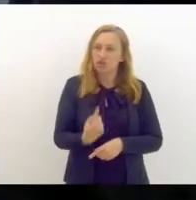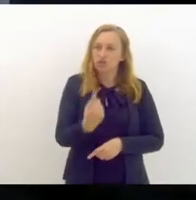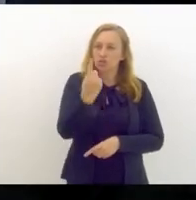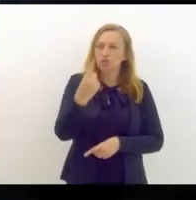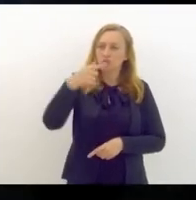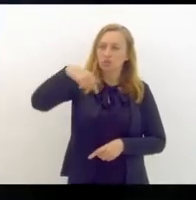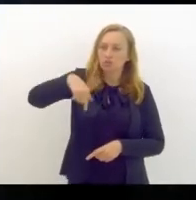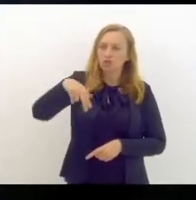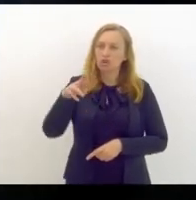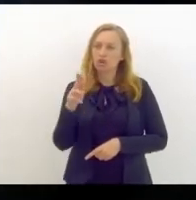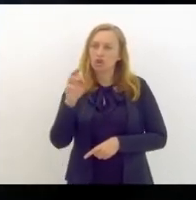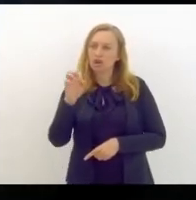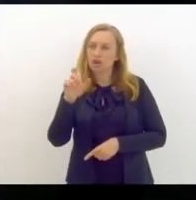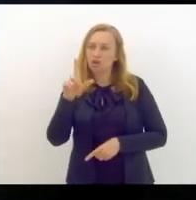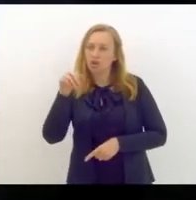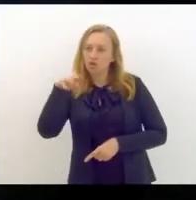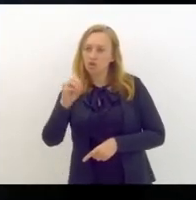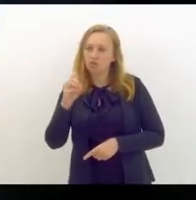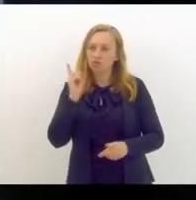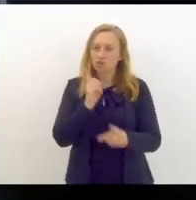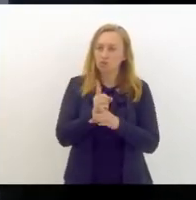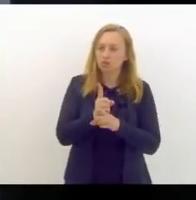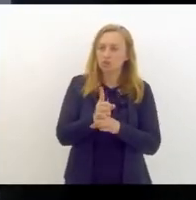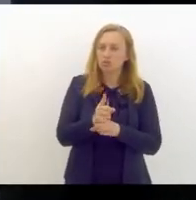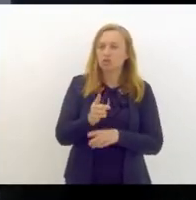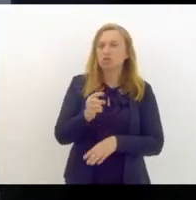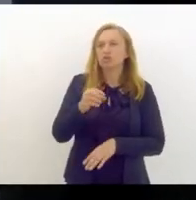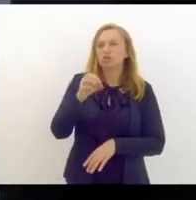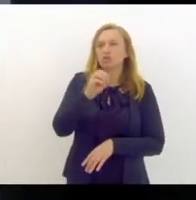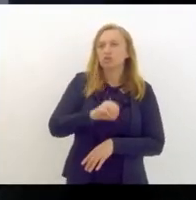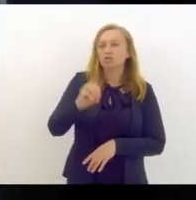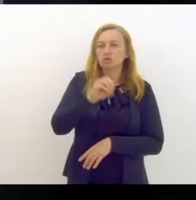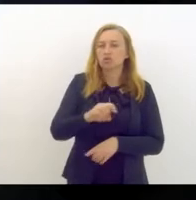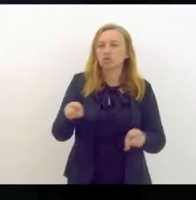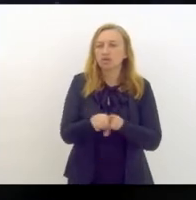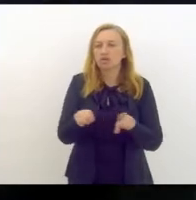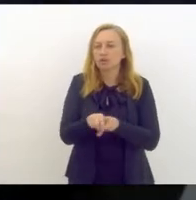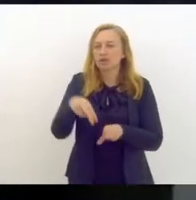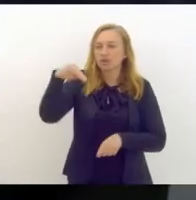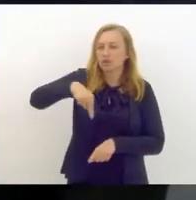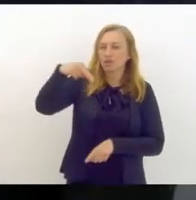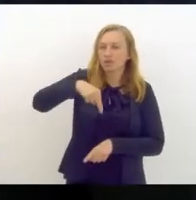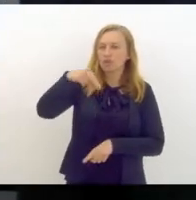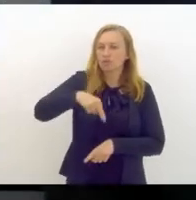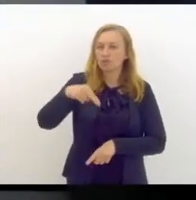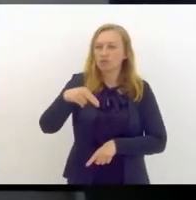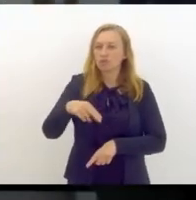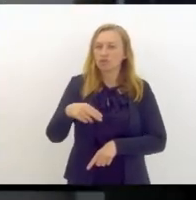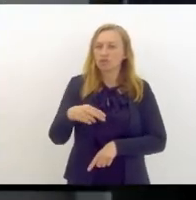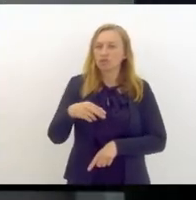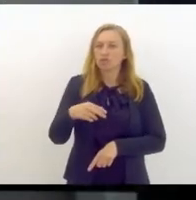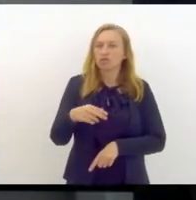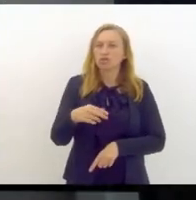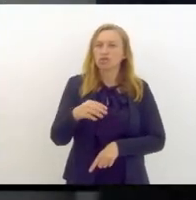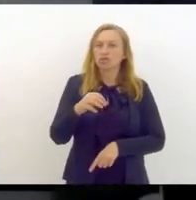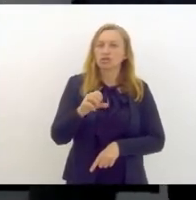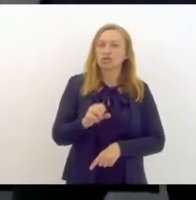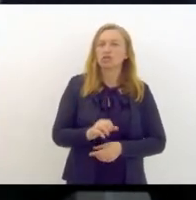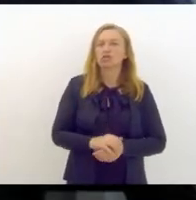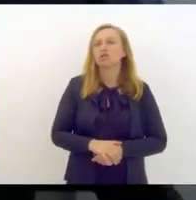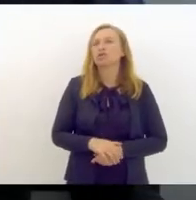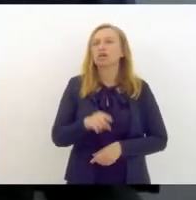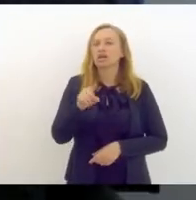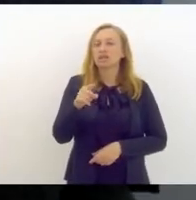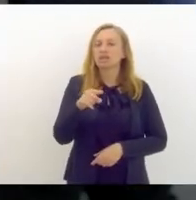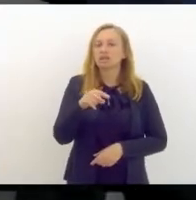conseguiu encontrar, em outubro, iníciozinho de novembro agora, a ocorrência de um dos locais do surubim do Paraíba, que é esse